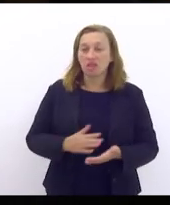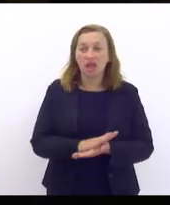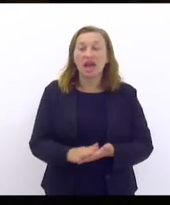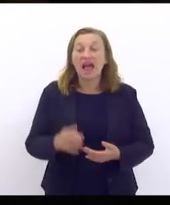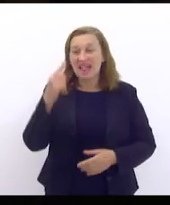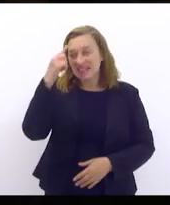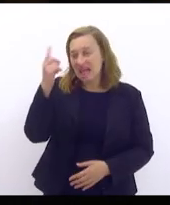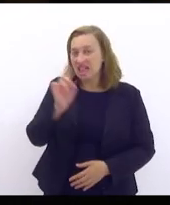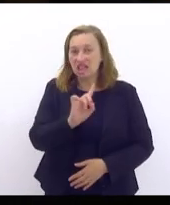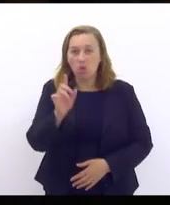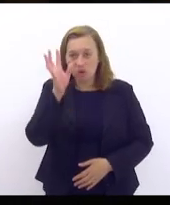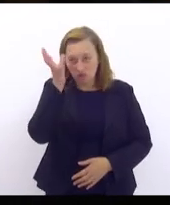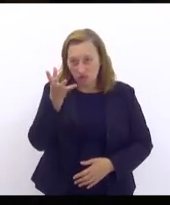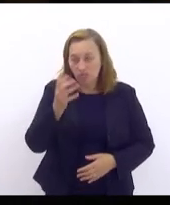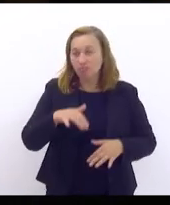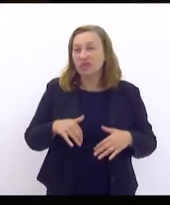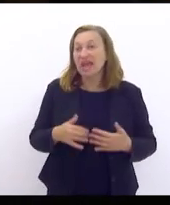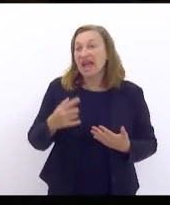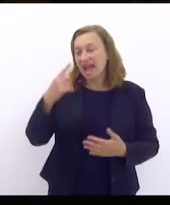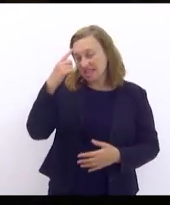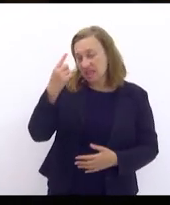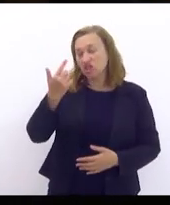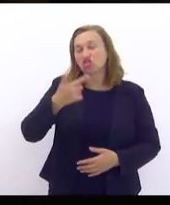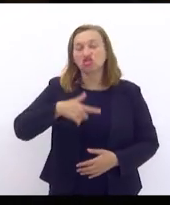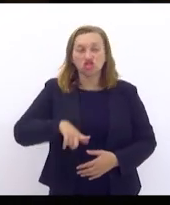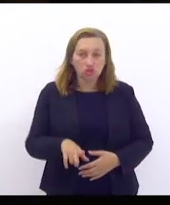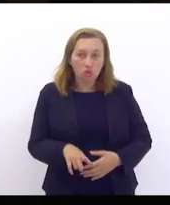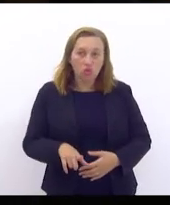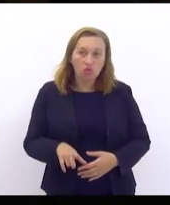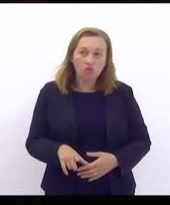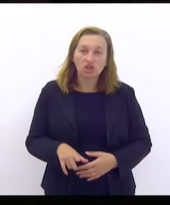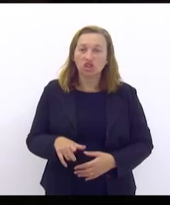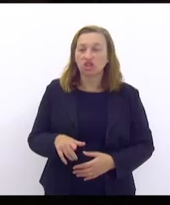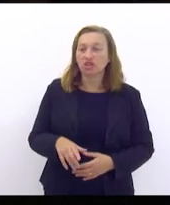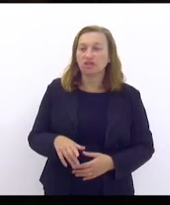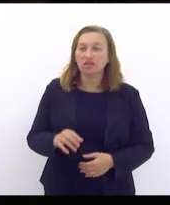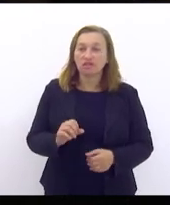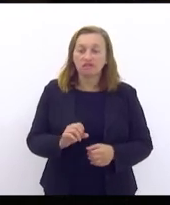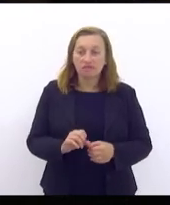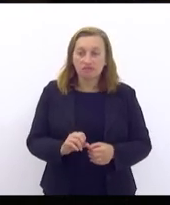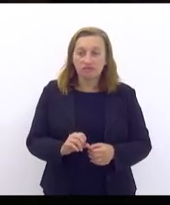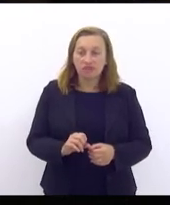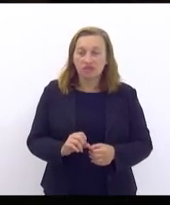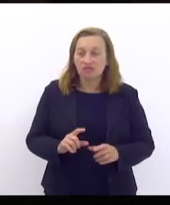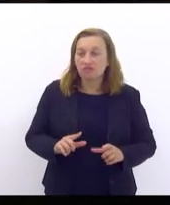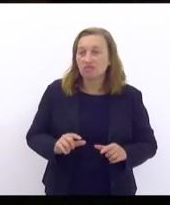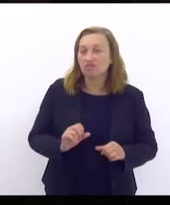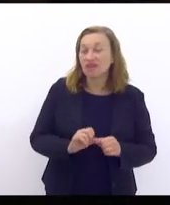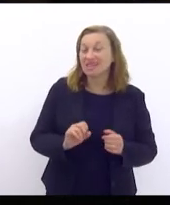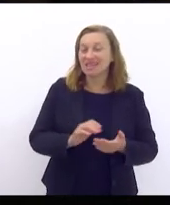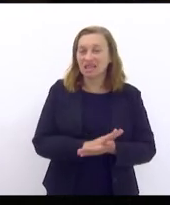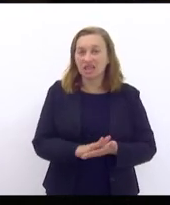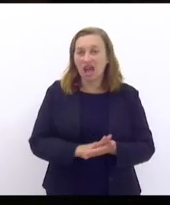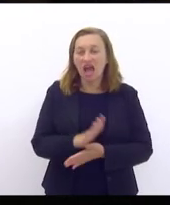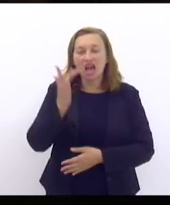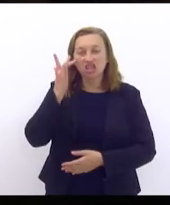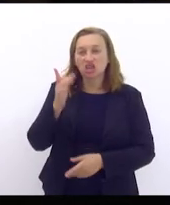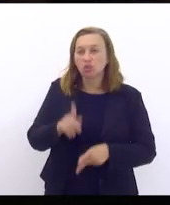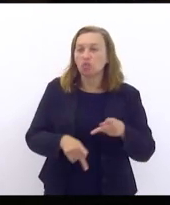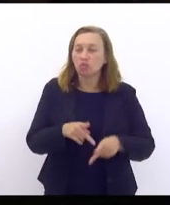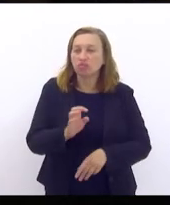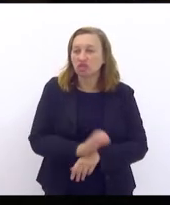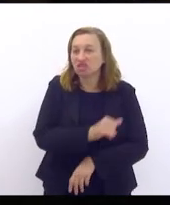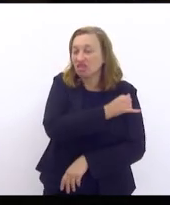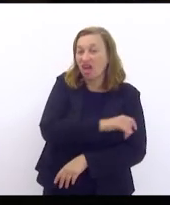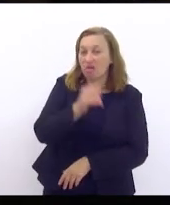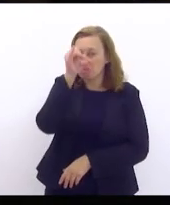ideia é não resolver. A ideia é, de novo, enxugar gelo. É, de novo, achar que a população do estado do Rio de Janeiro